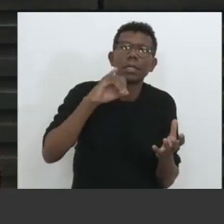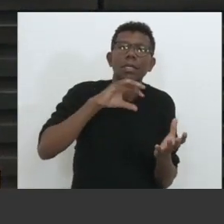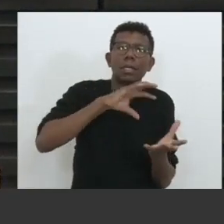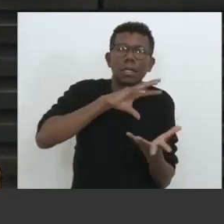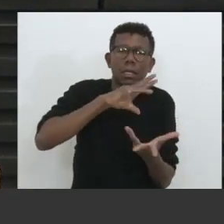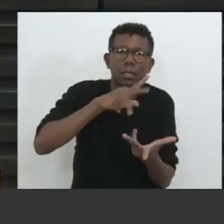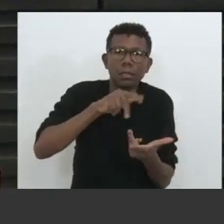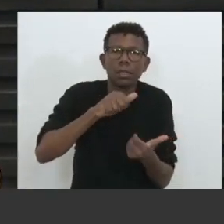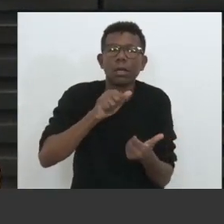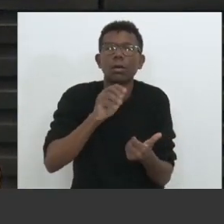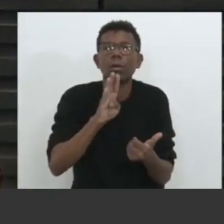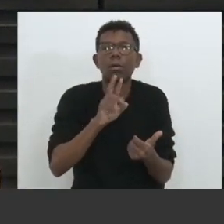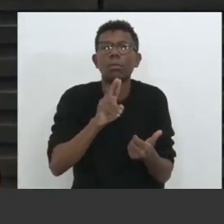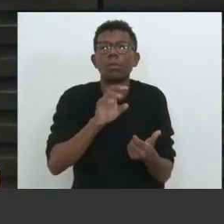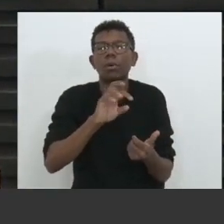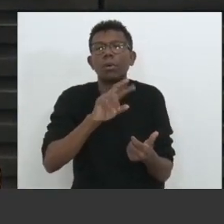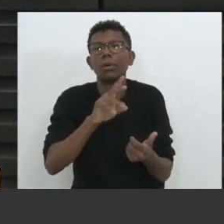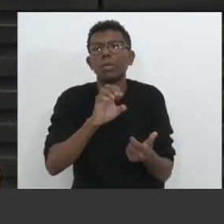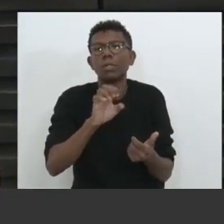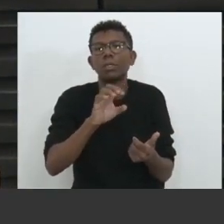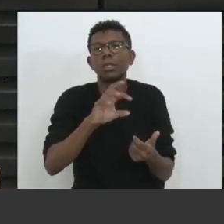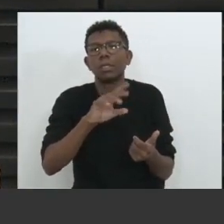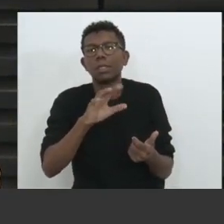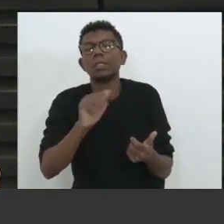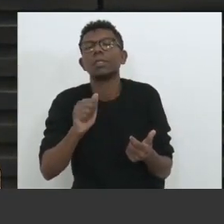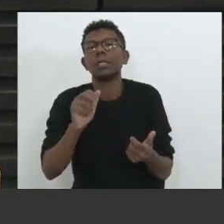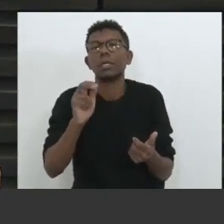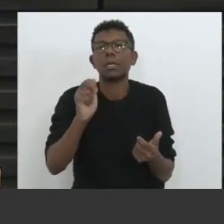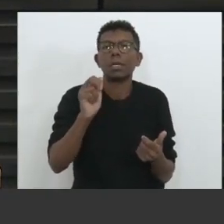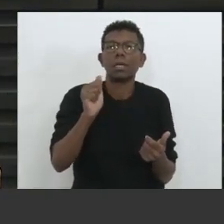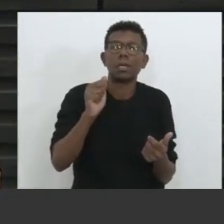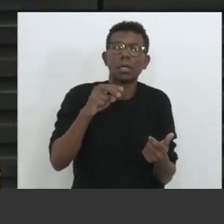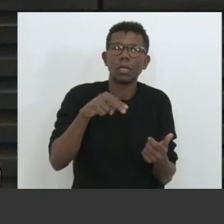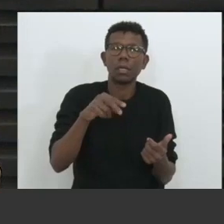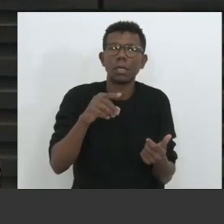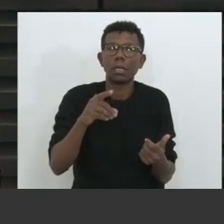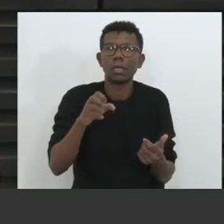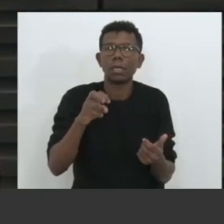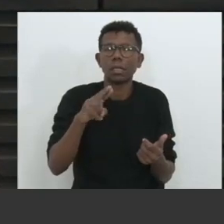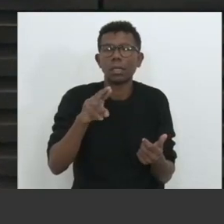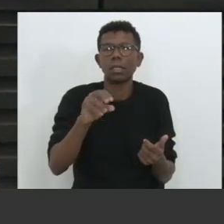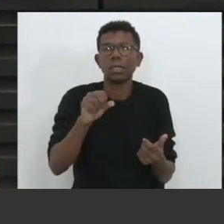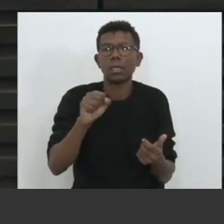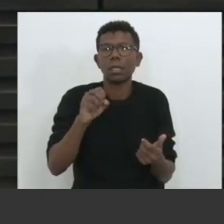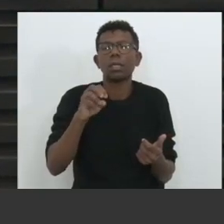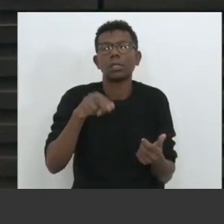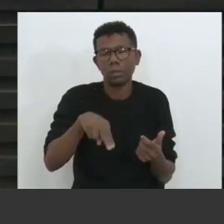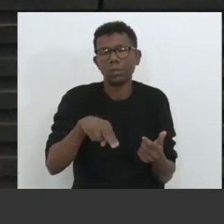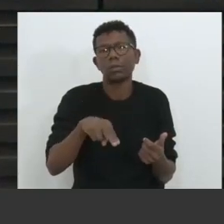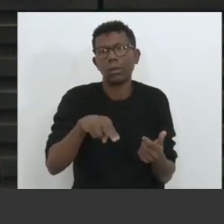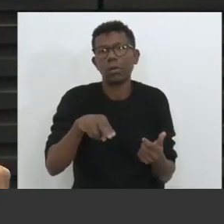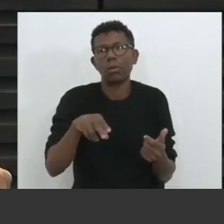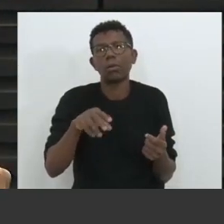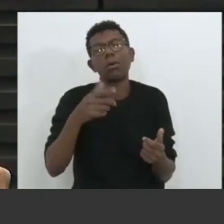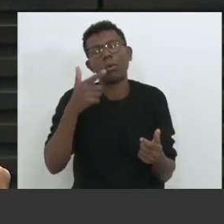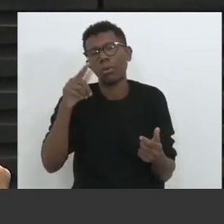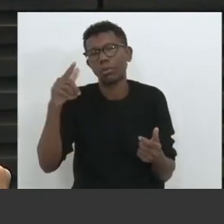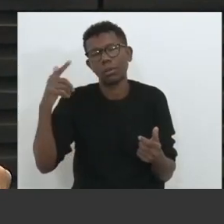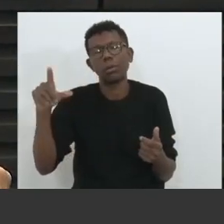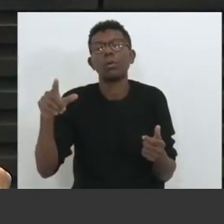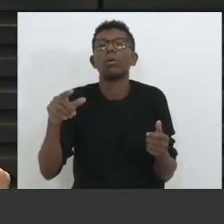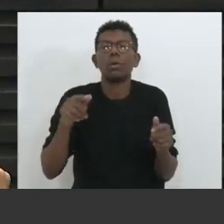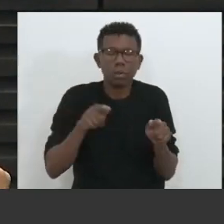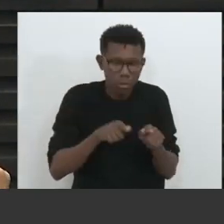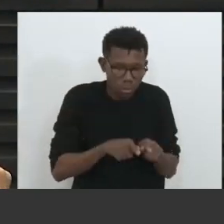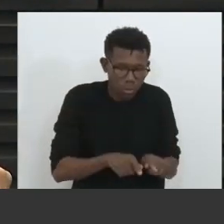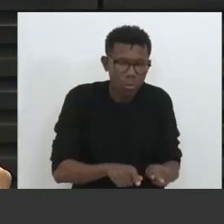nitron Anderson do Grupo Molejo entre outros apaixonado por Guarulhos tem como objetivo fazer da